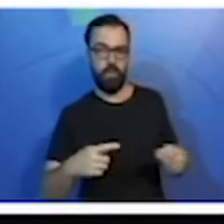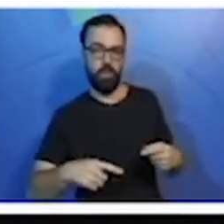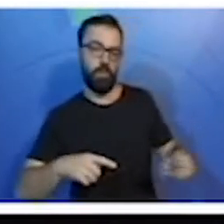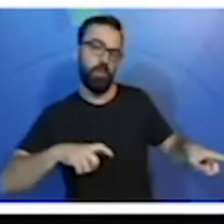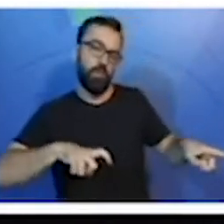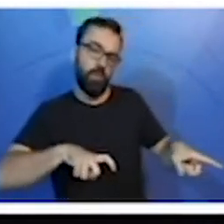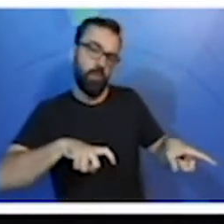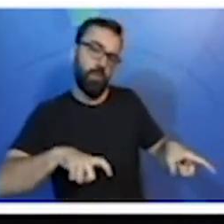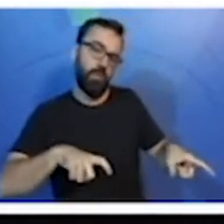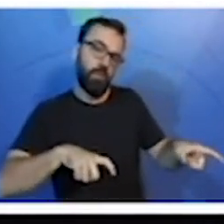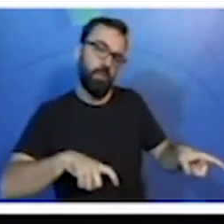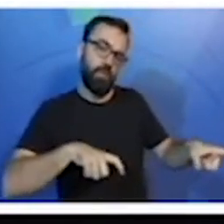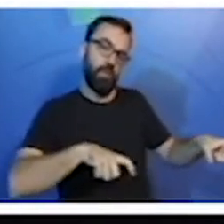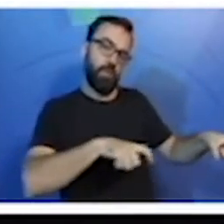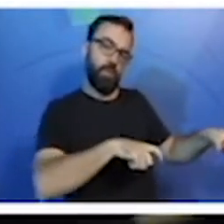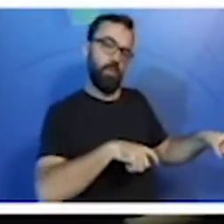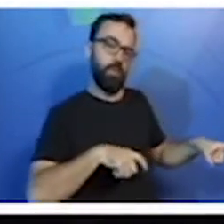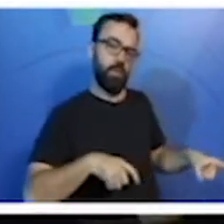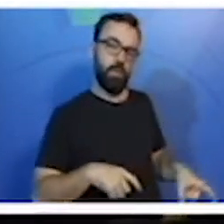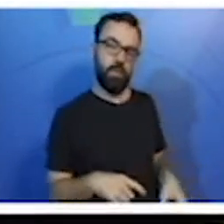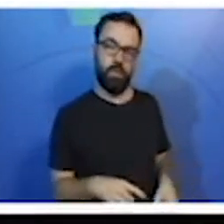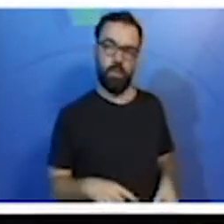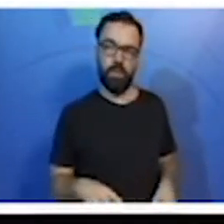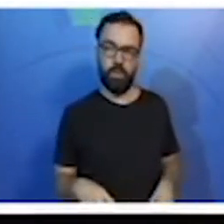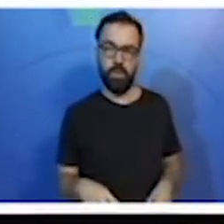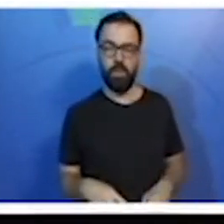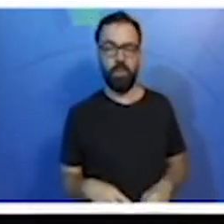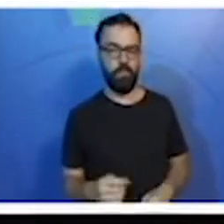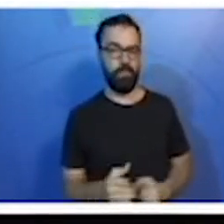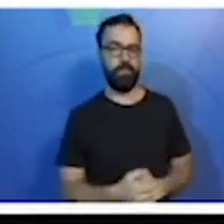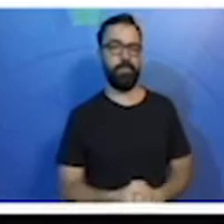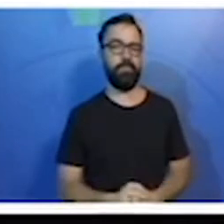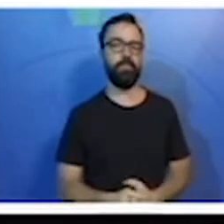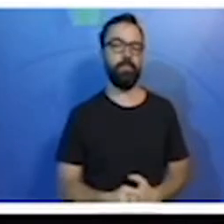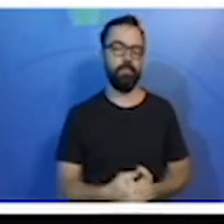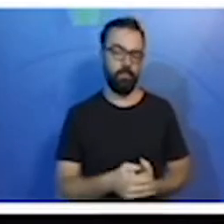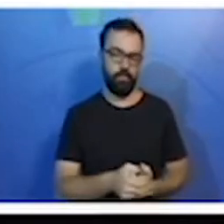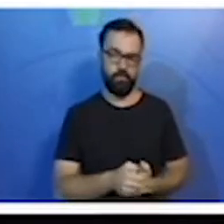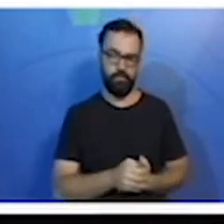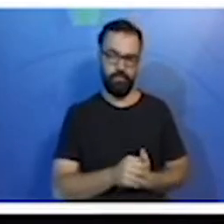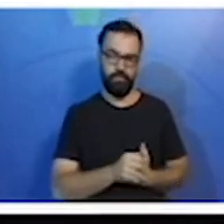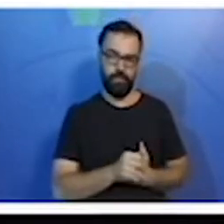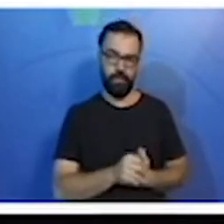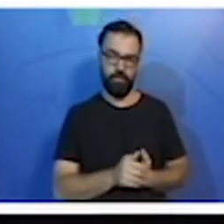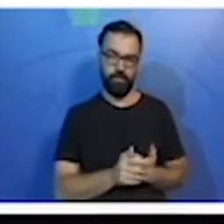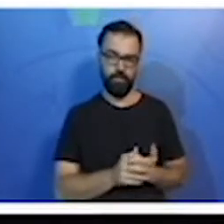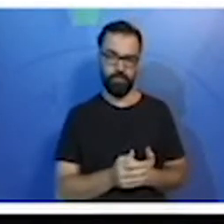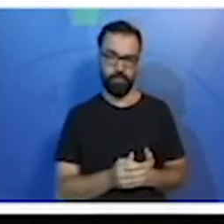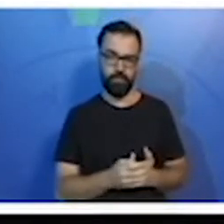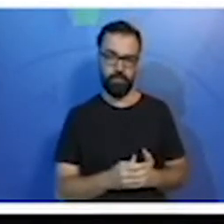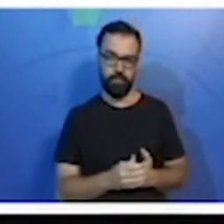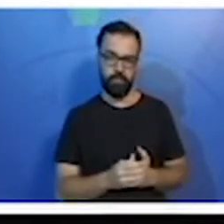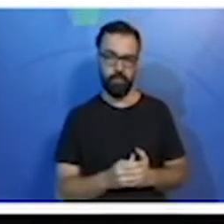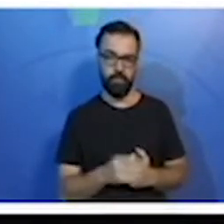aquele que conseguir vencer nessa opção passa para próxima fase e assim por diante Até chegar na grande final